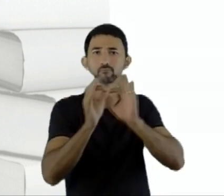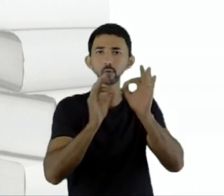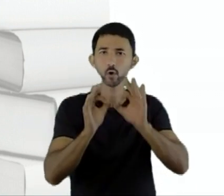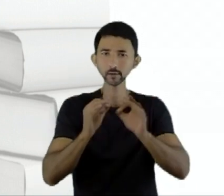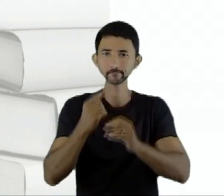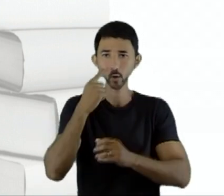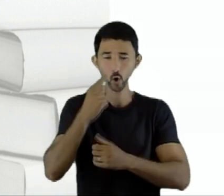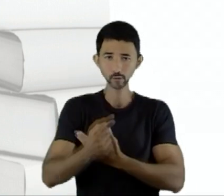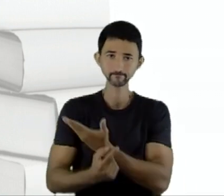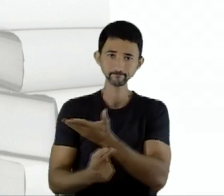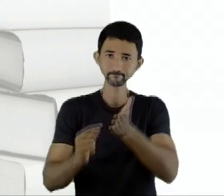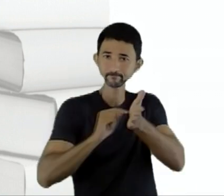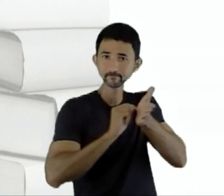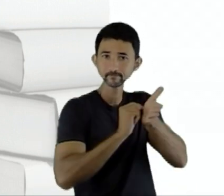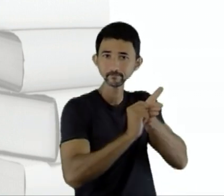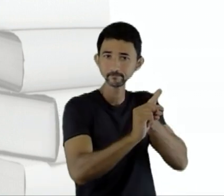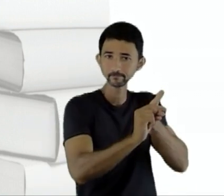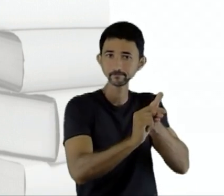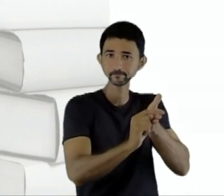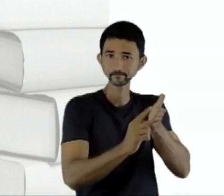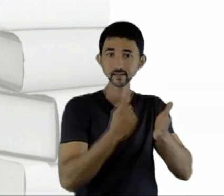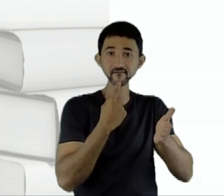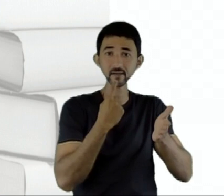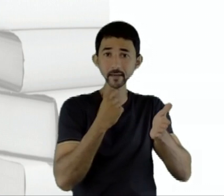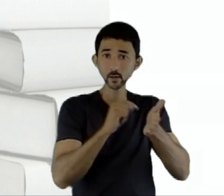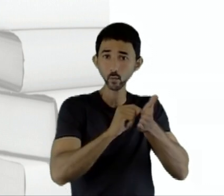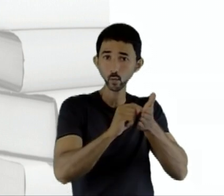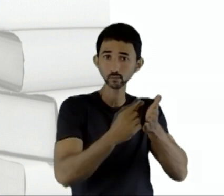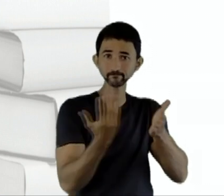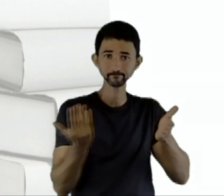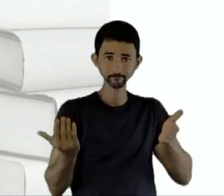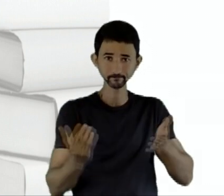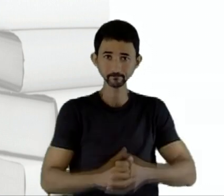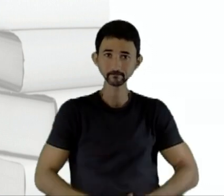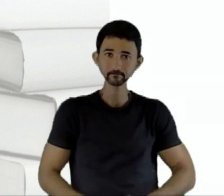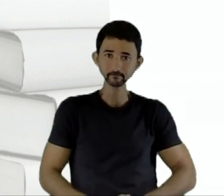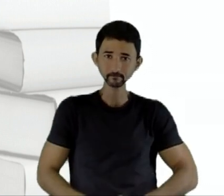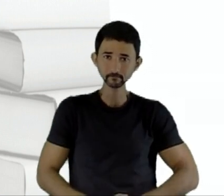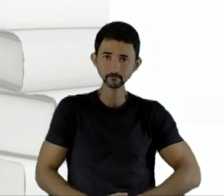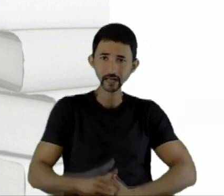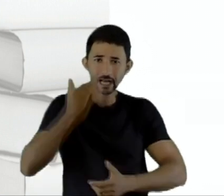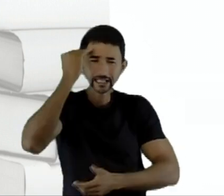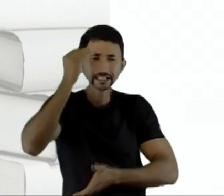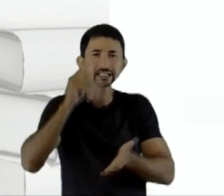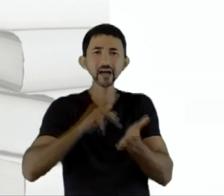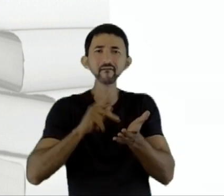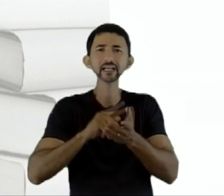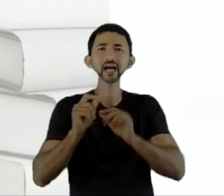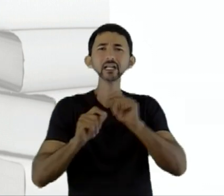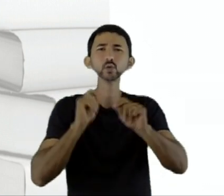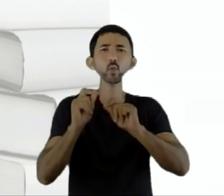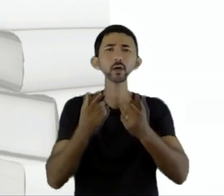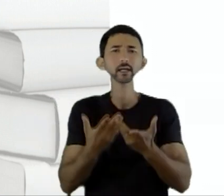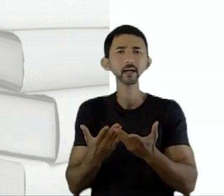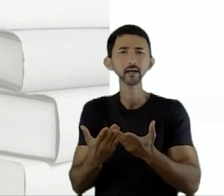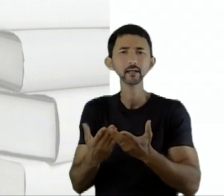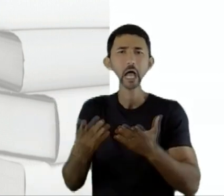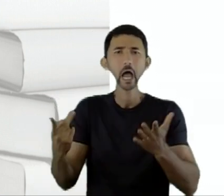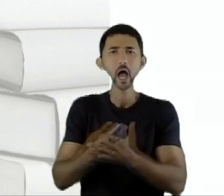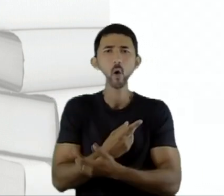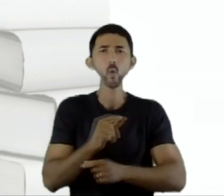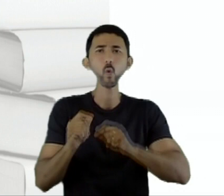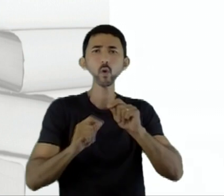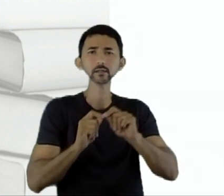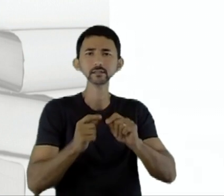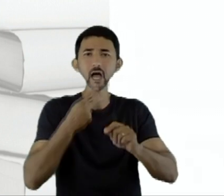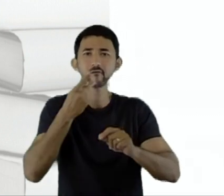articulação. Esse trechinho que está destacado aí, entender essa verdade diz respeito a algo que